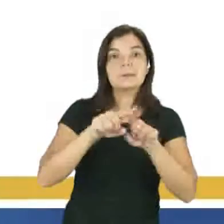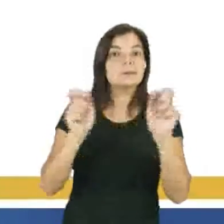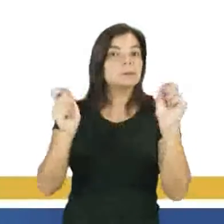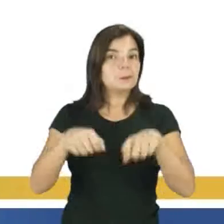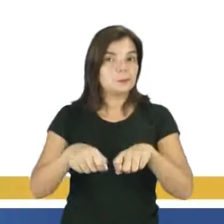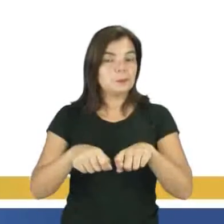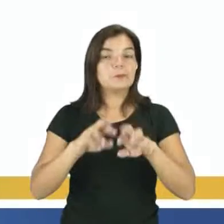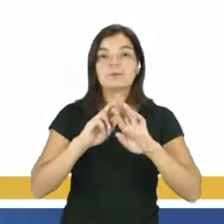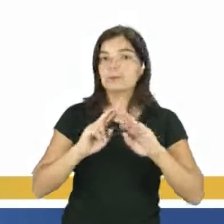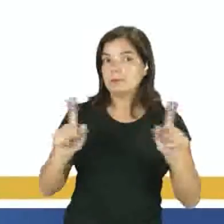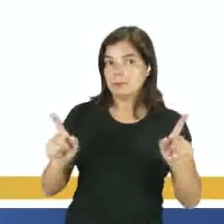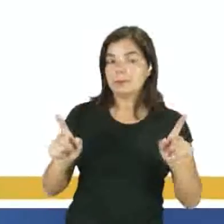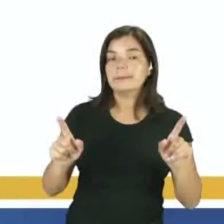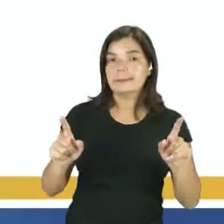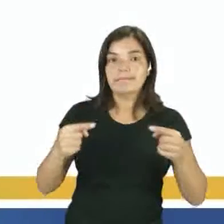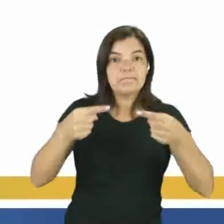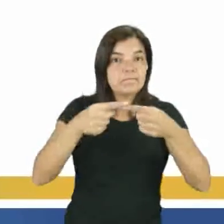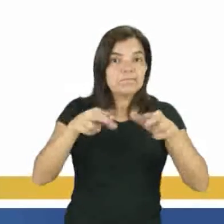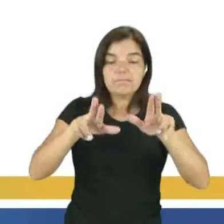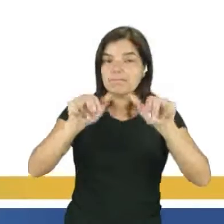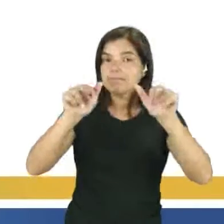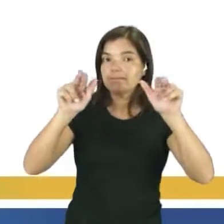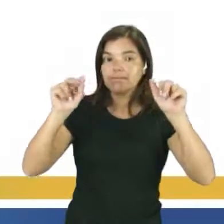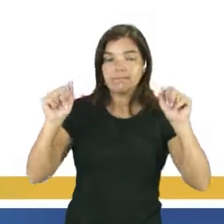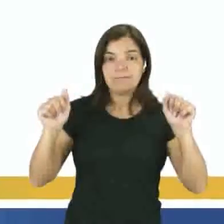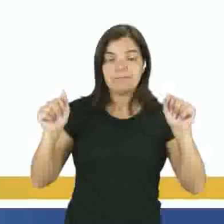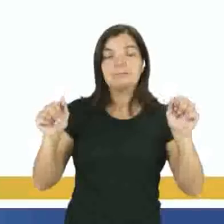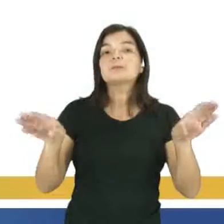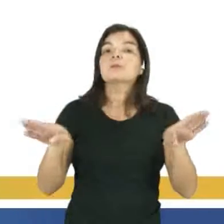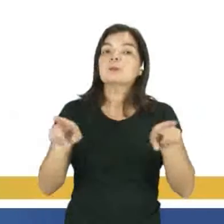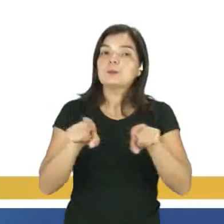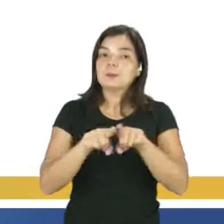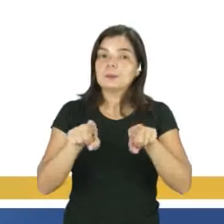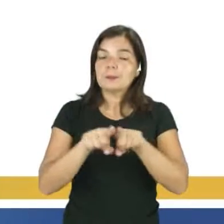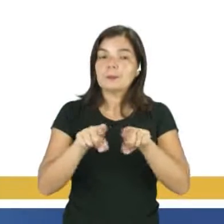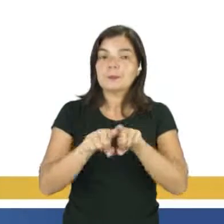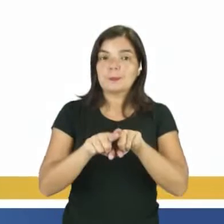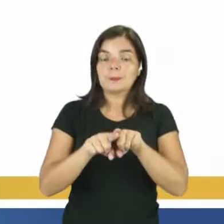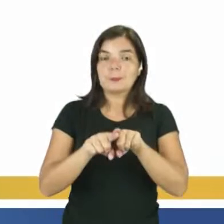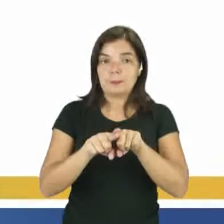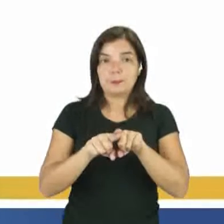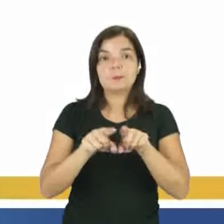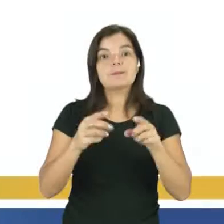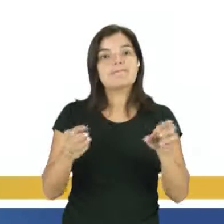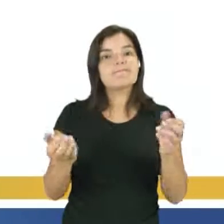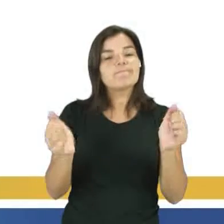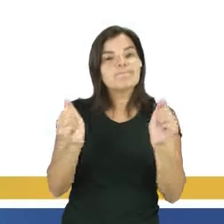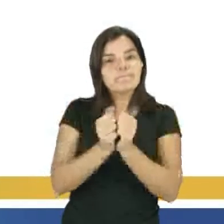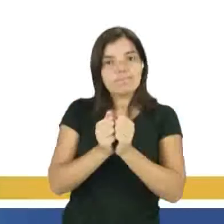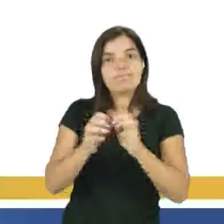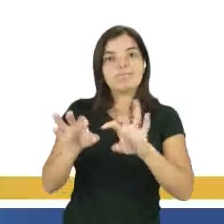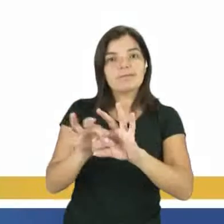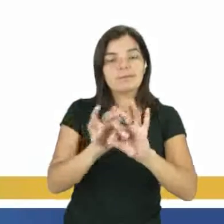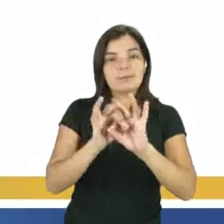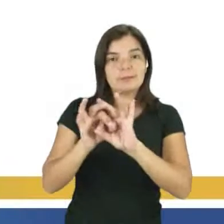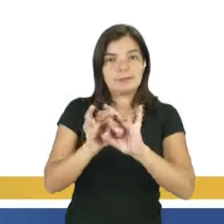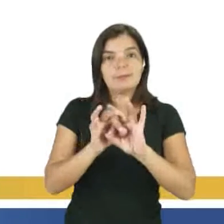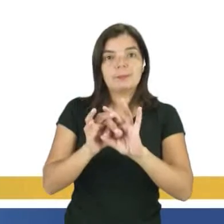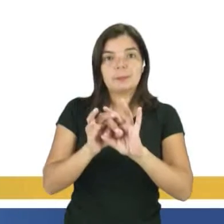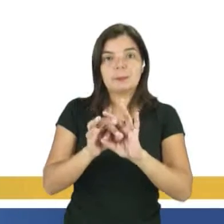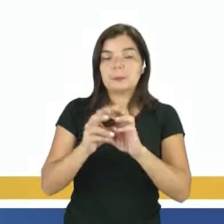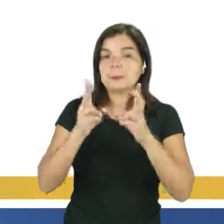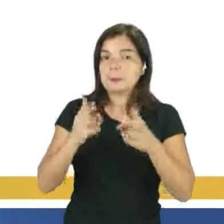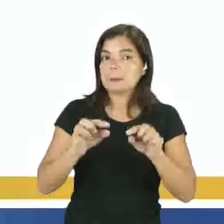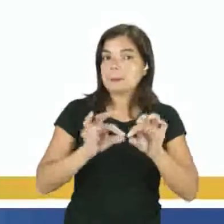ser distintas, não se tocarem nunca, ou elas podem ser coincidentes. Uma está sobreposta à outra. Você pode entender como a mesma